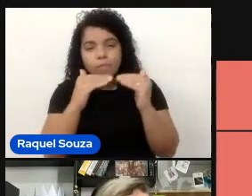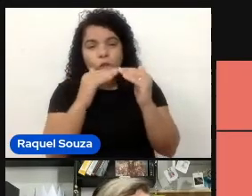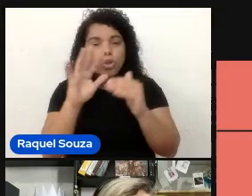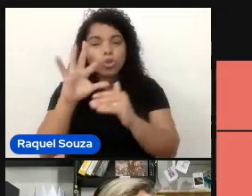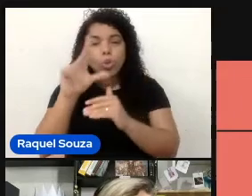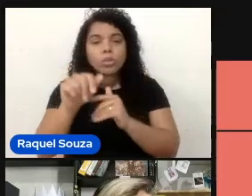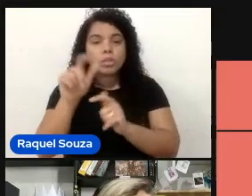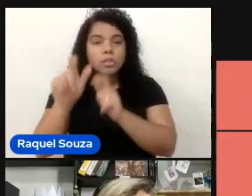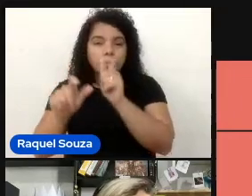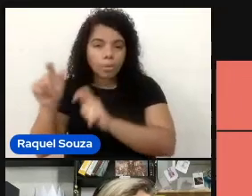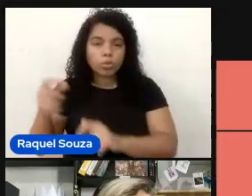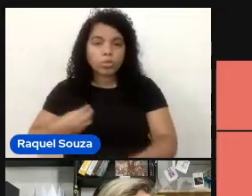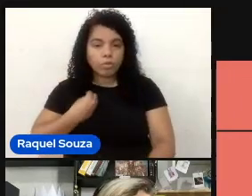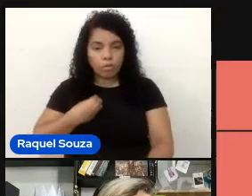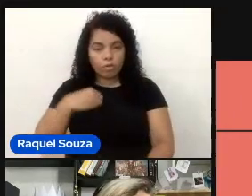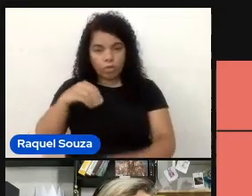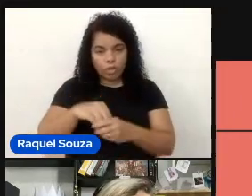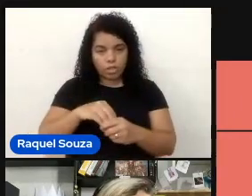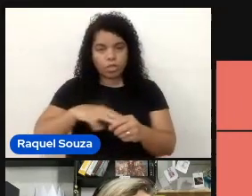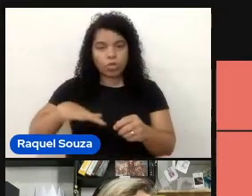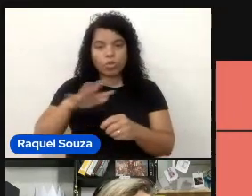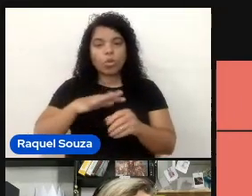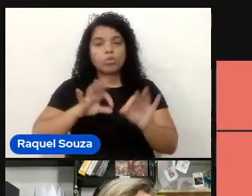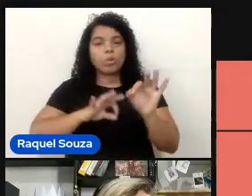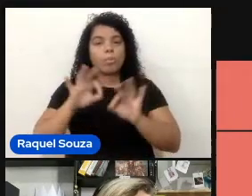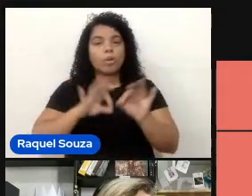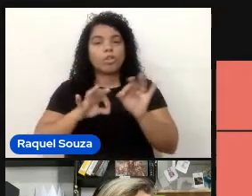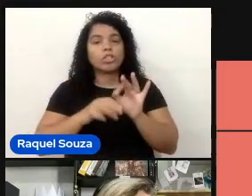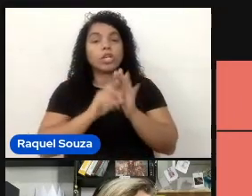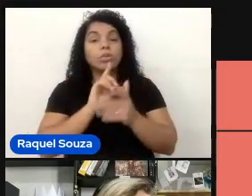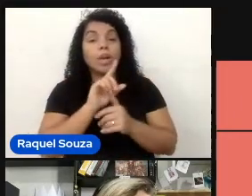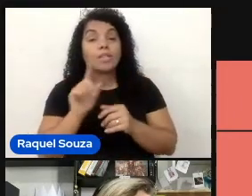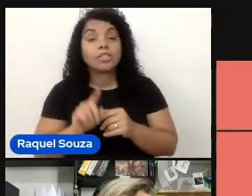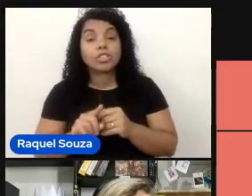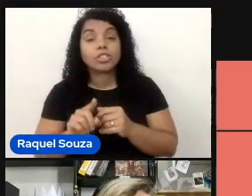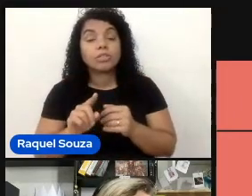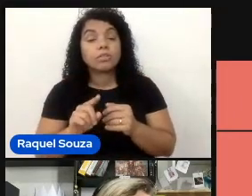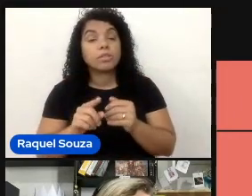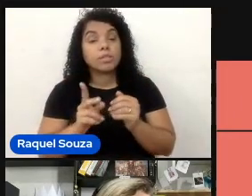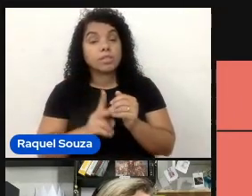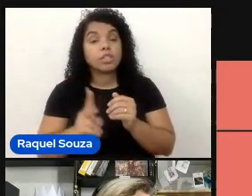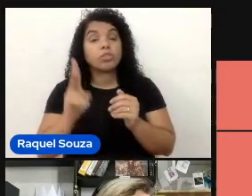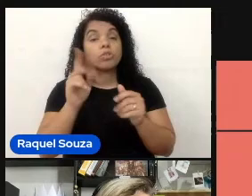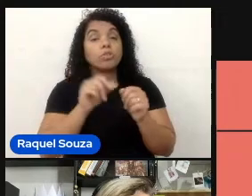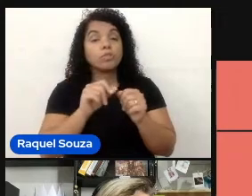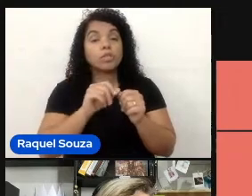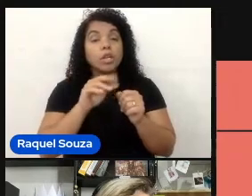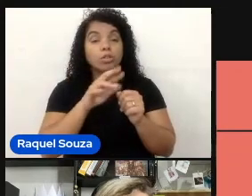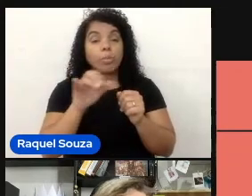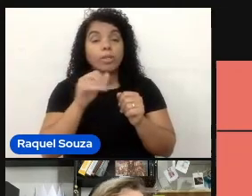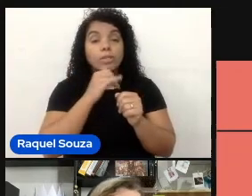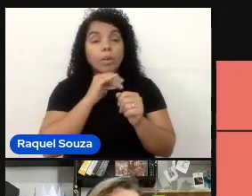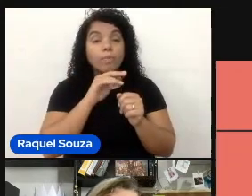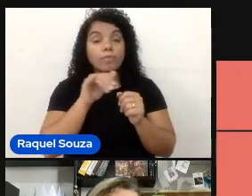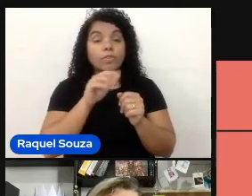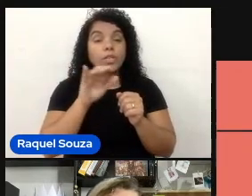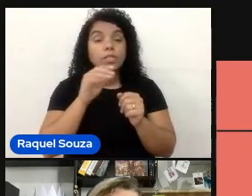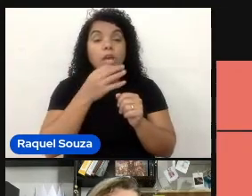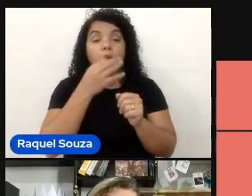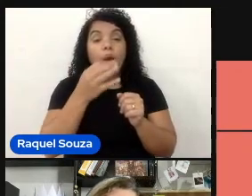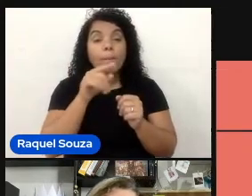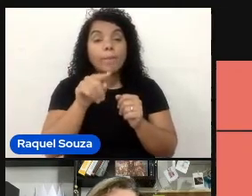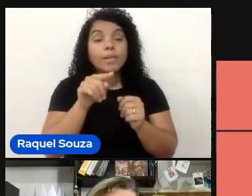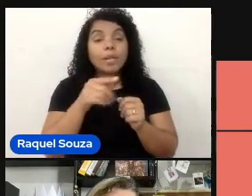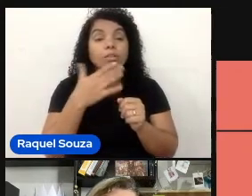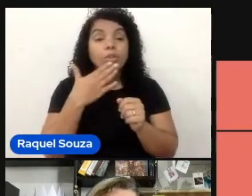envolvidos no nosso projeto e tudo mais, antes de seguir de fato com a automação. Jaci, queria saber qual que é a tua opinião, porque